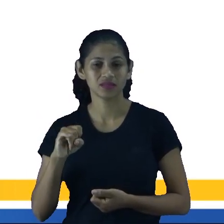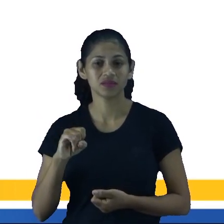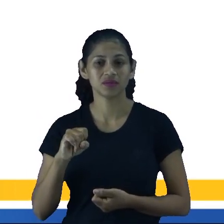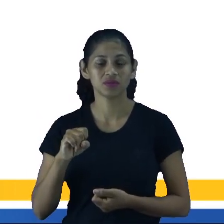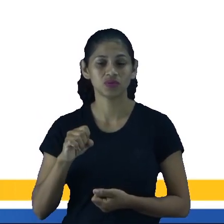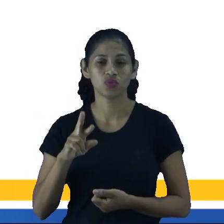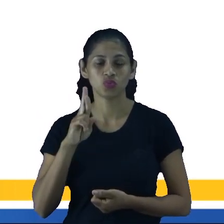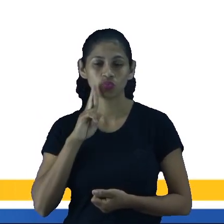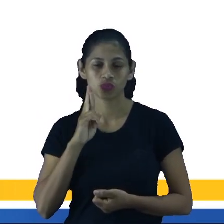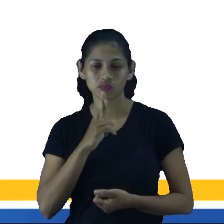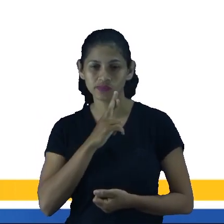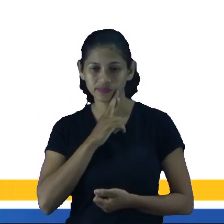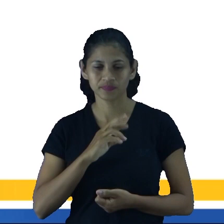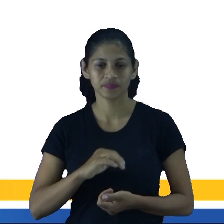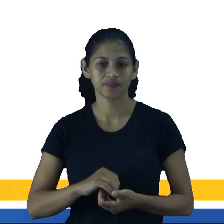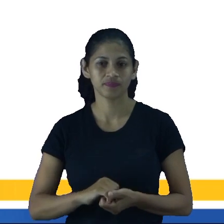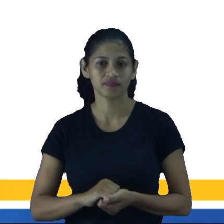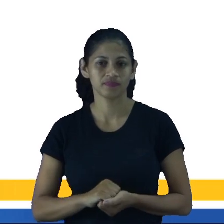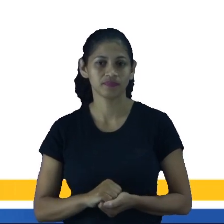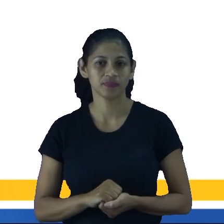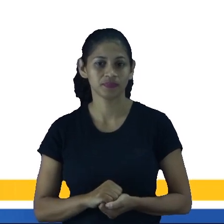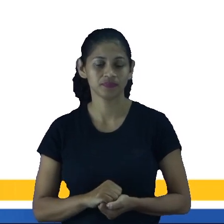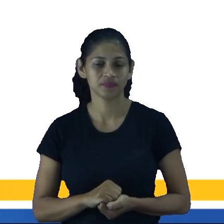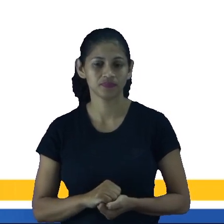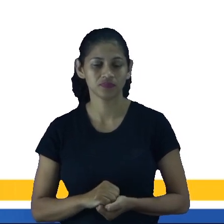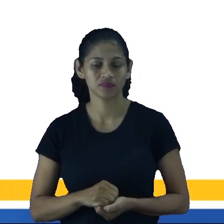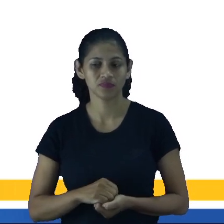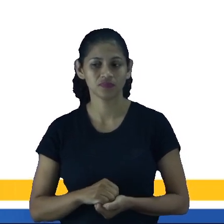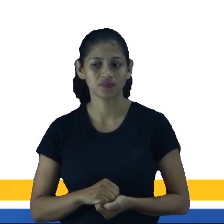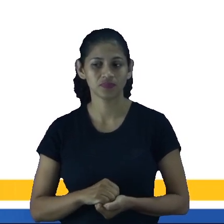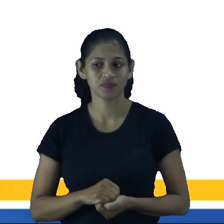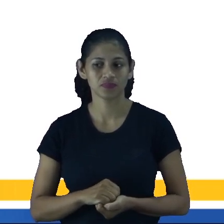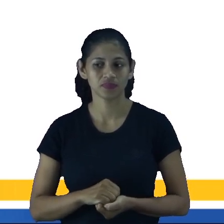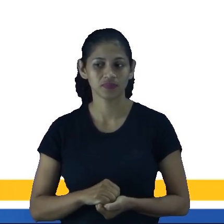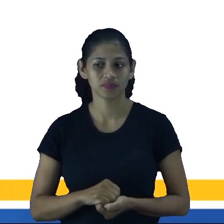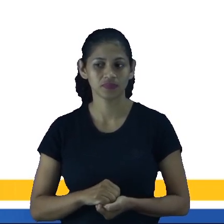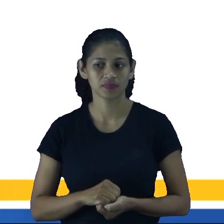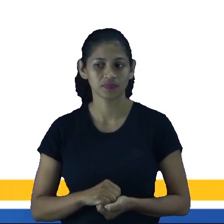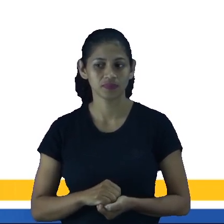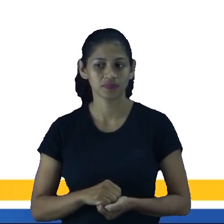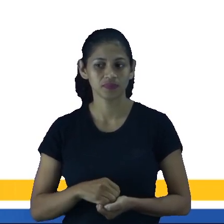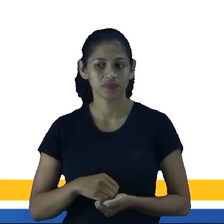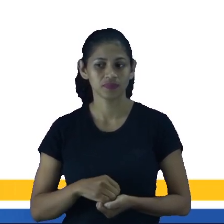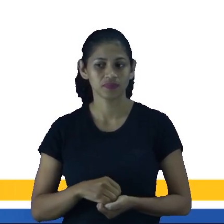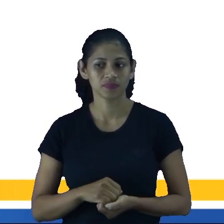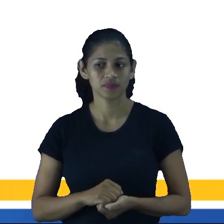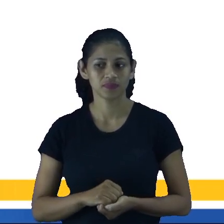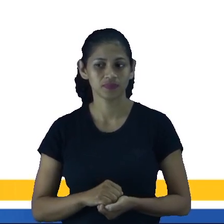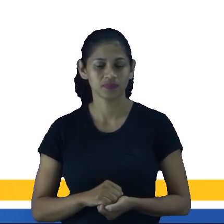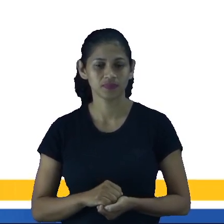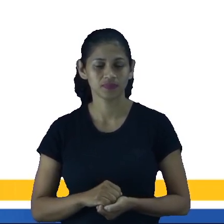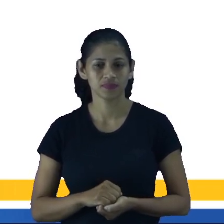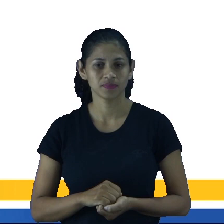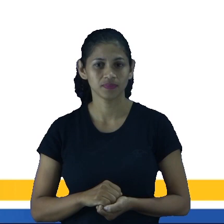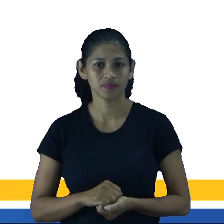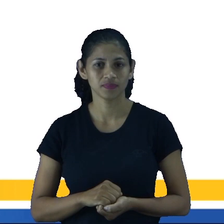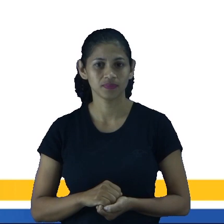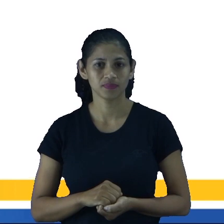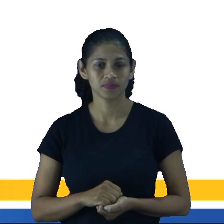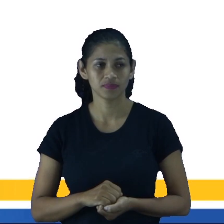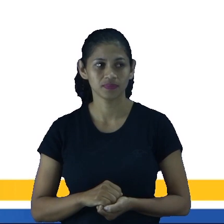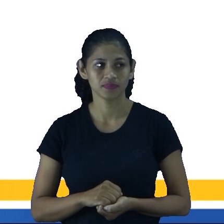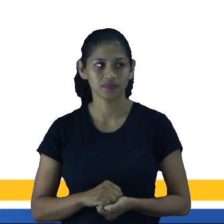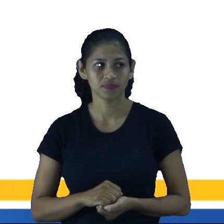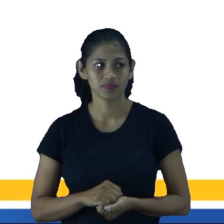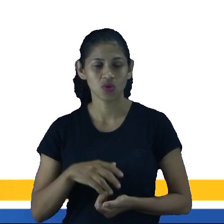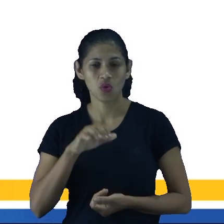Aí, né? O A com A maiúsculo e lá, e, né? Que é o AY no português, não